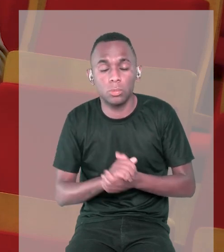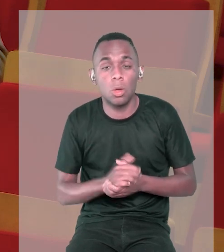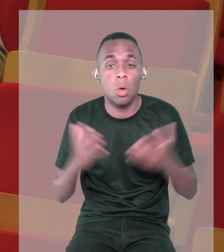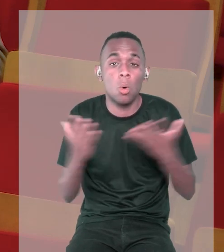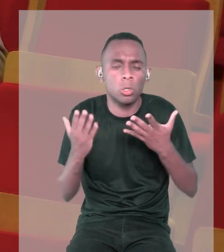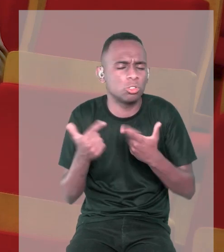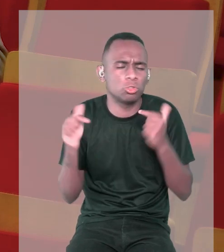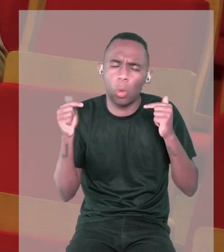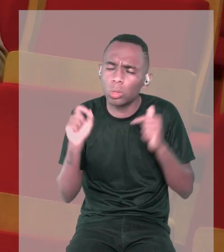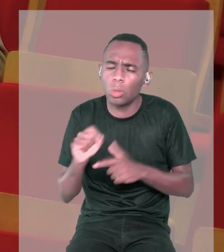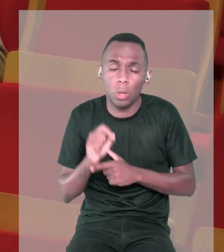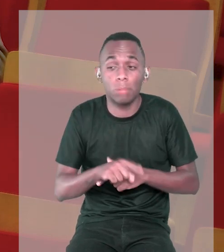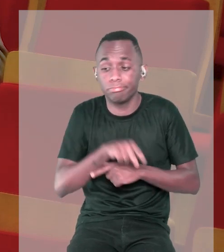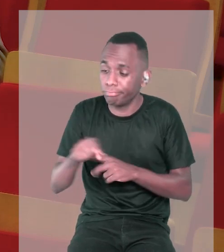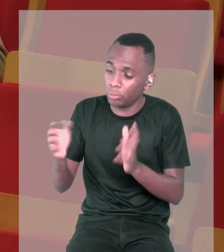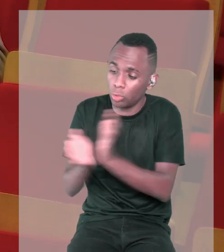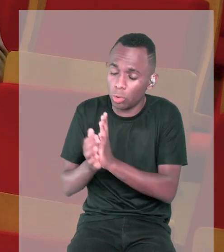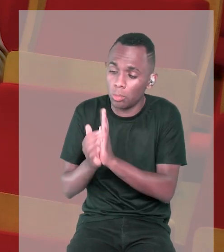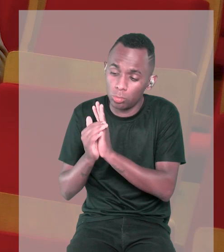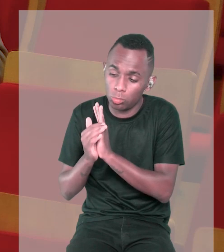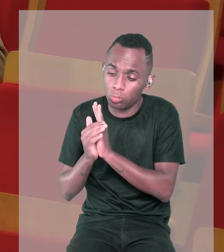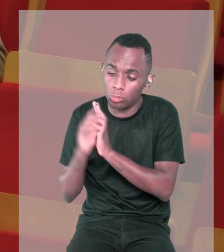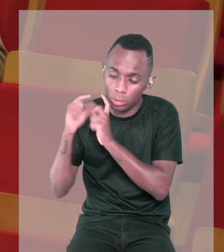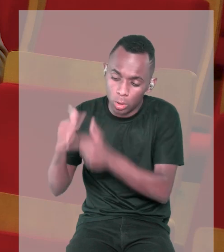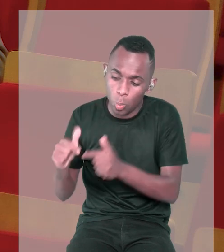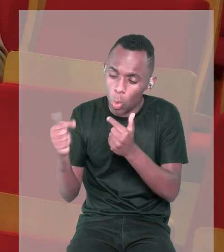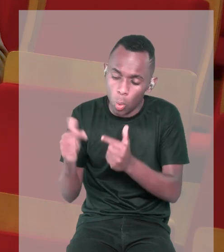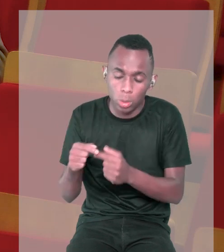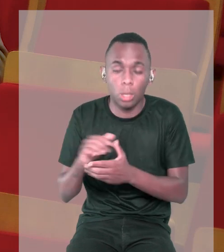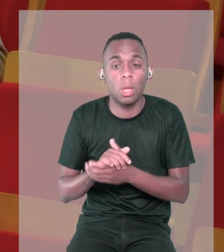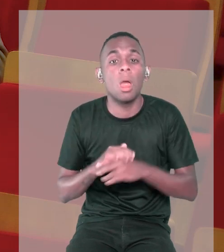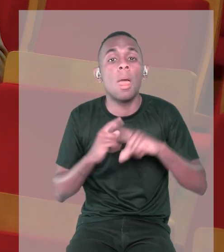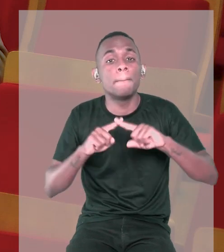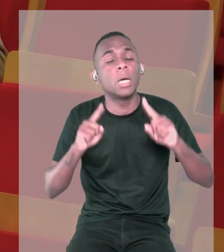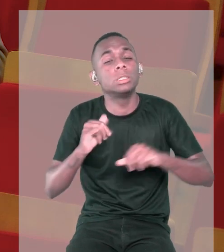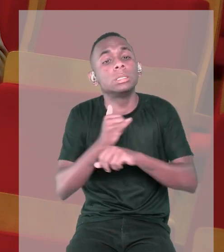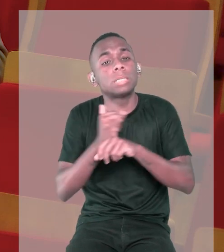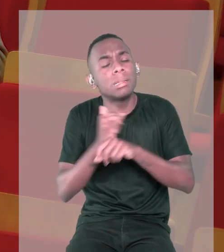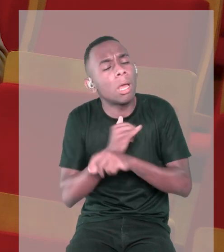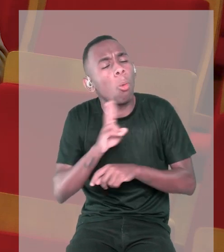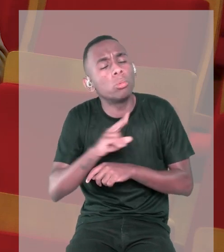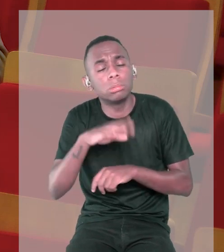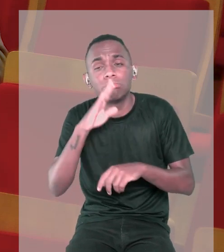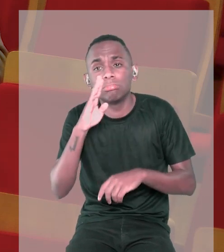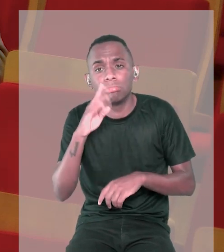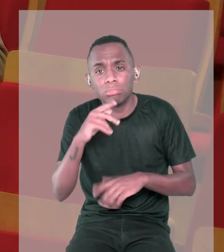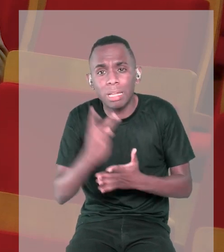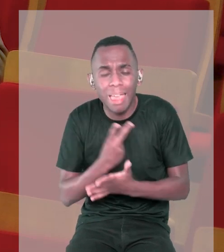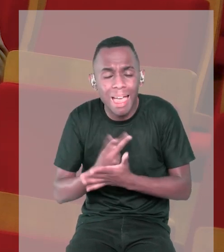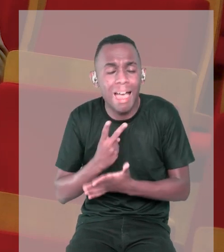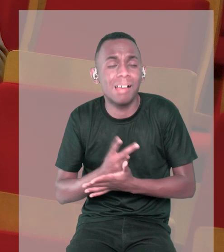um mau uso da técnica, né? a um uso deturpado, sem percepção humana da técnica. Então, você